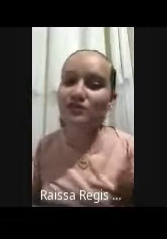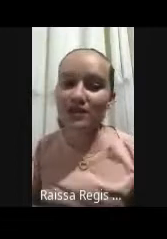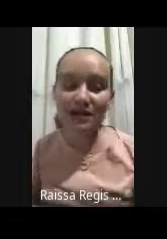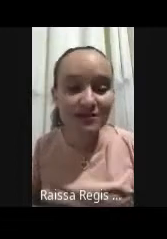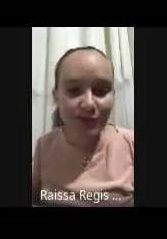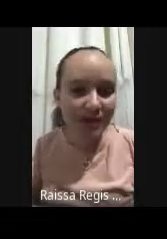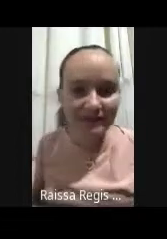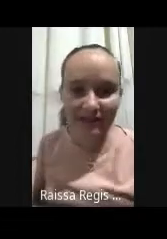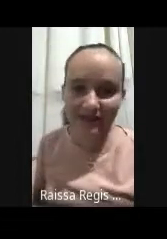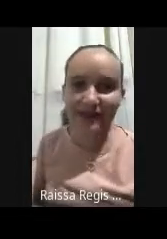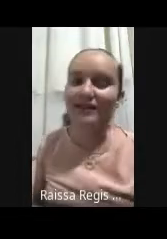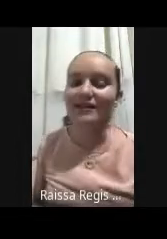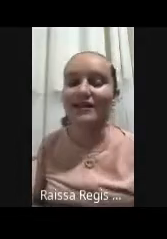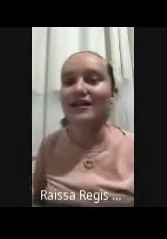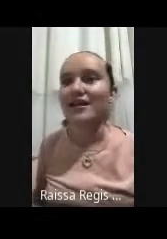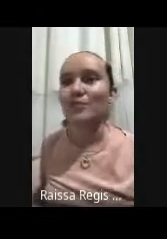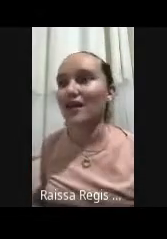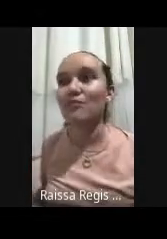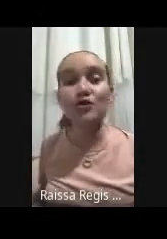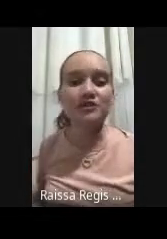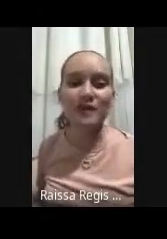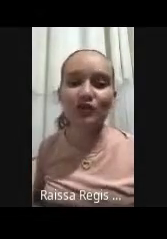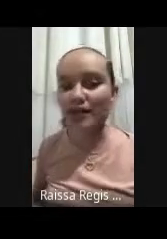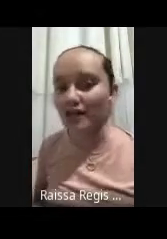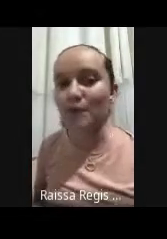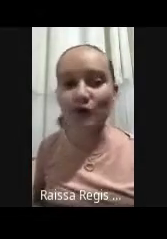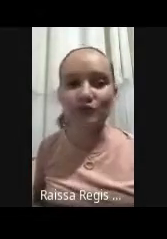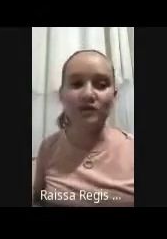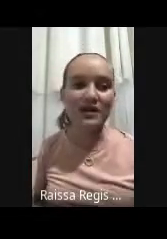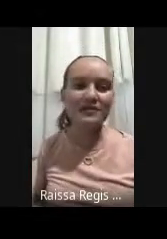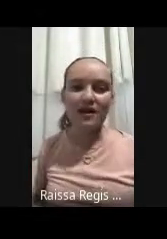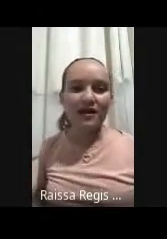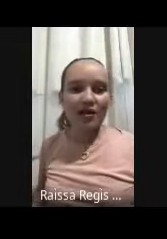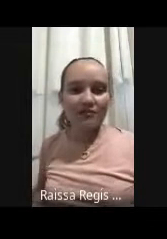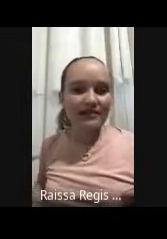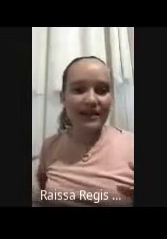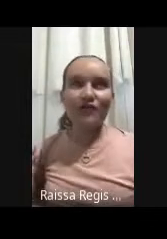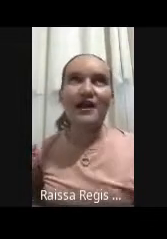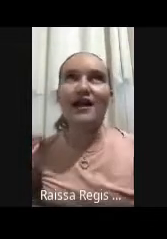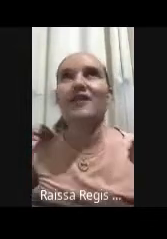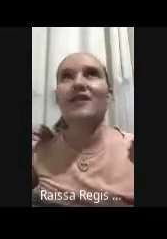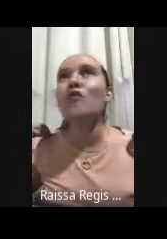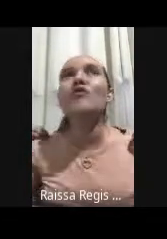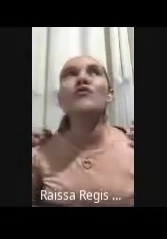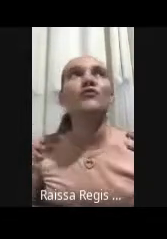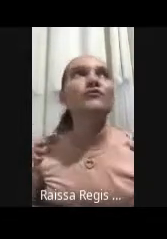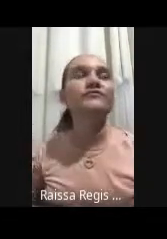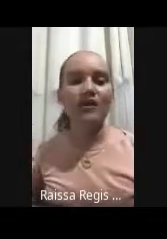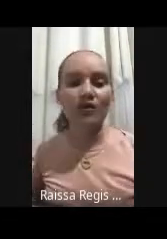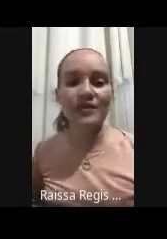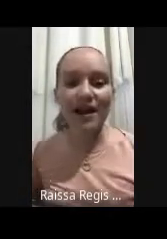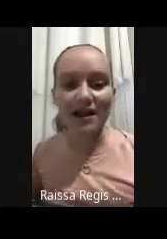registro, eles não iam entender, né? Porque era muito específico daquele povo. Então, eles desenhavam ali, ai,